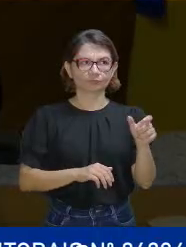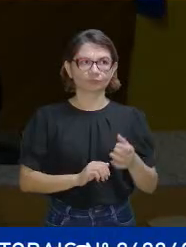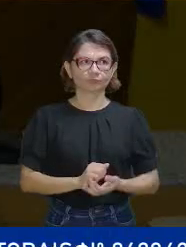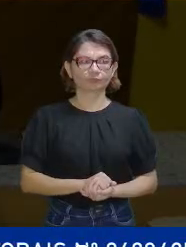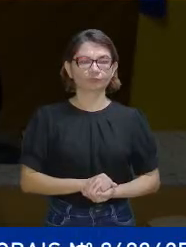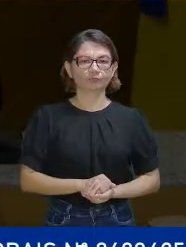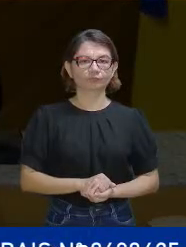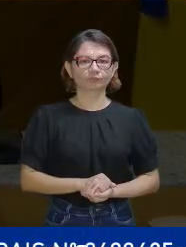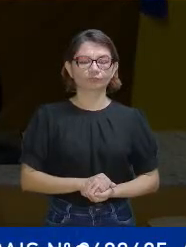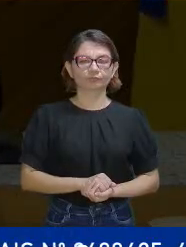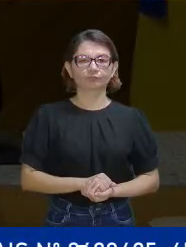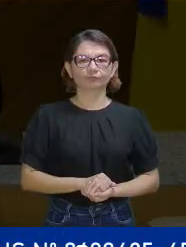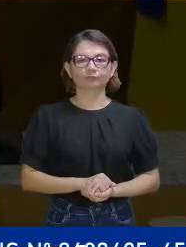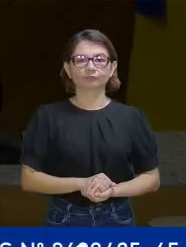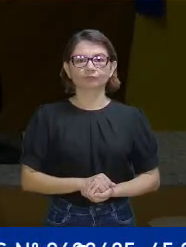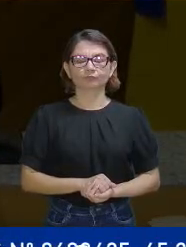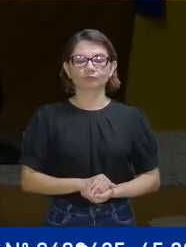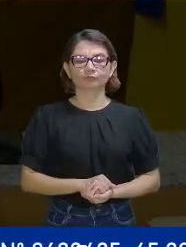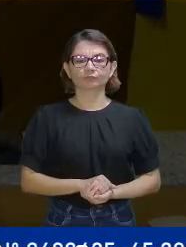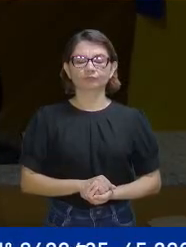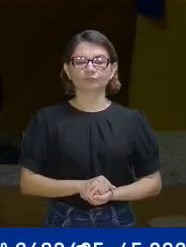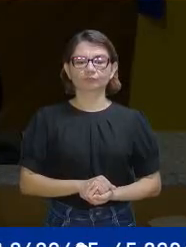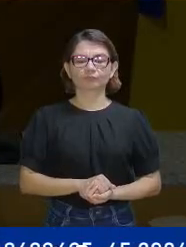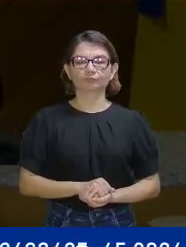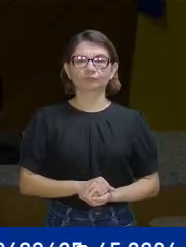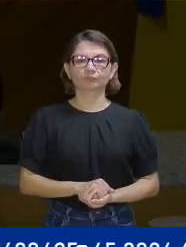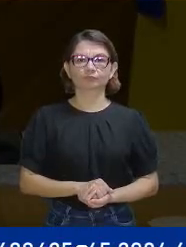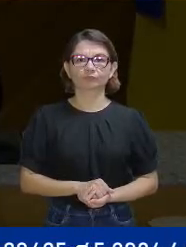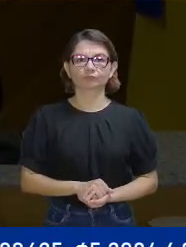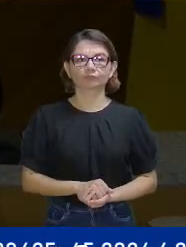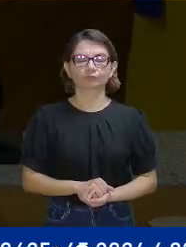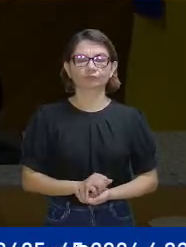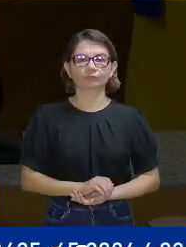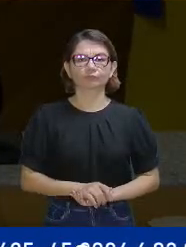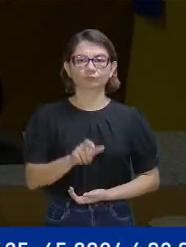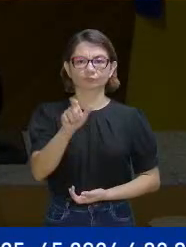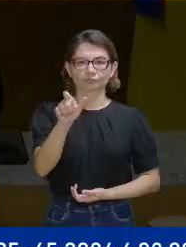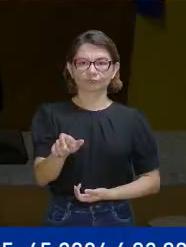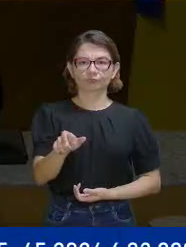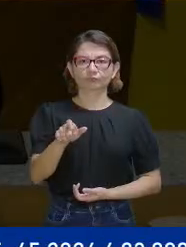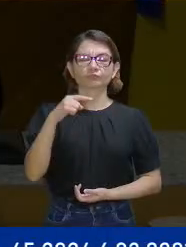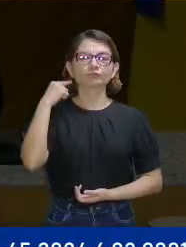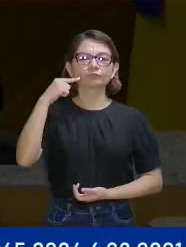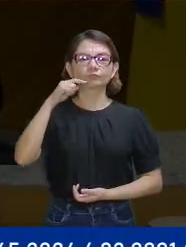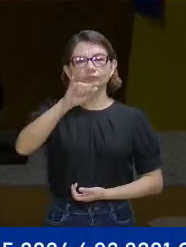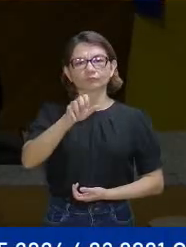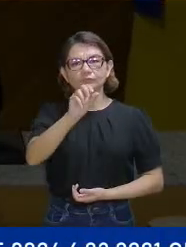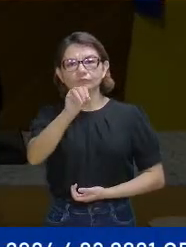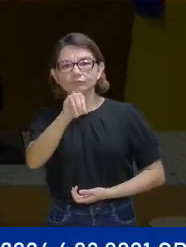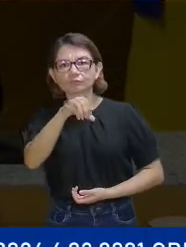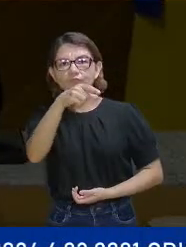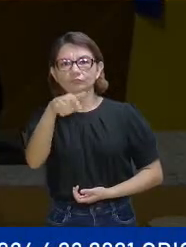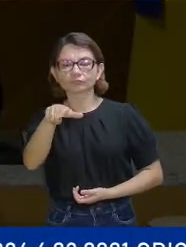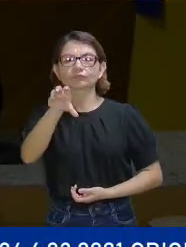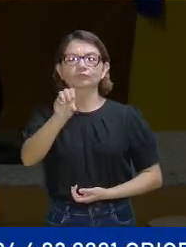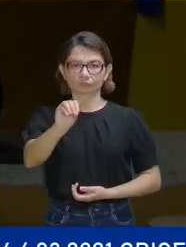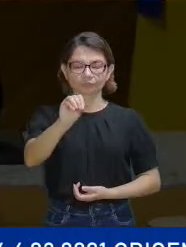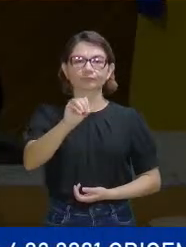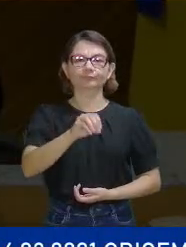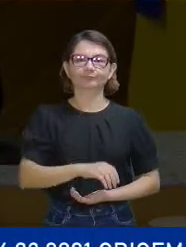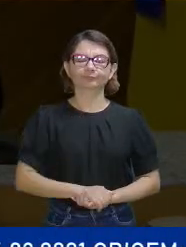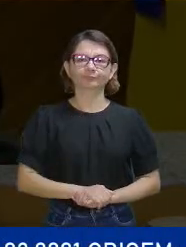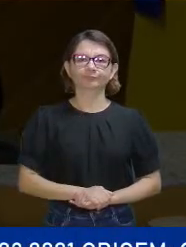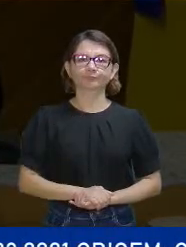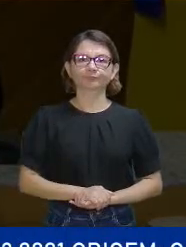Máxima Maia Moreira, advogado também João Victor Lima de